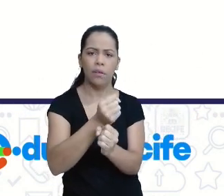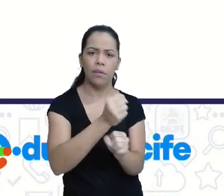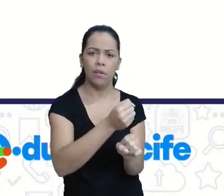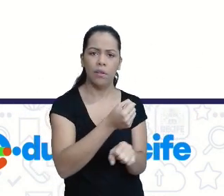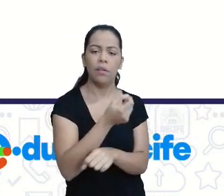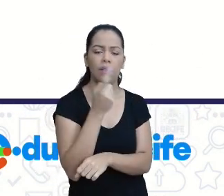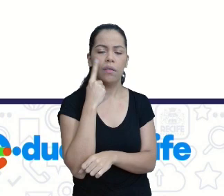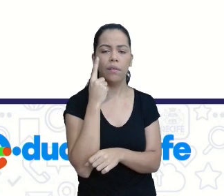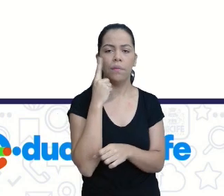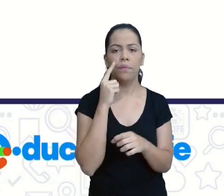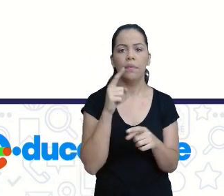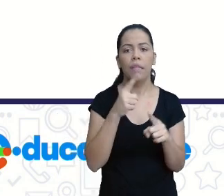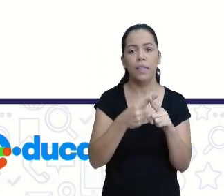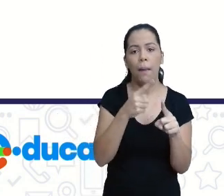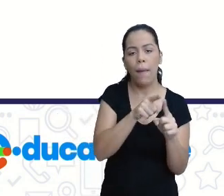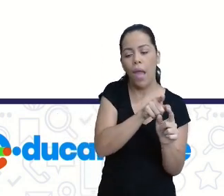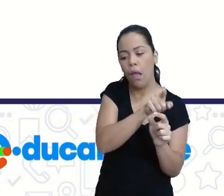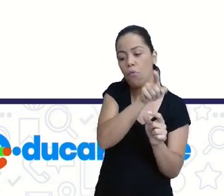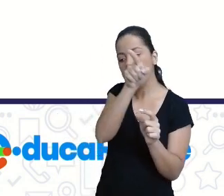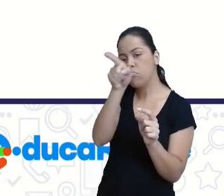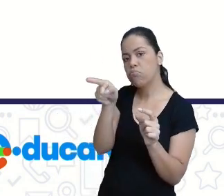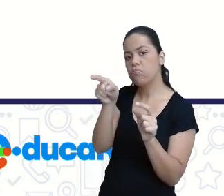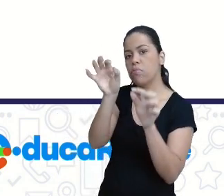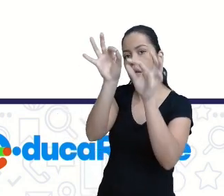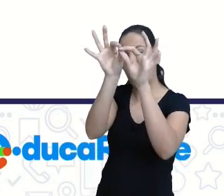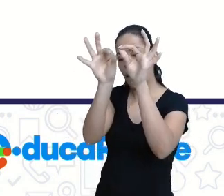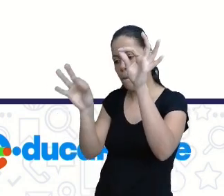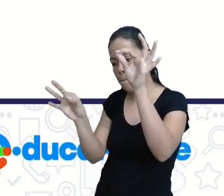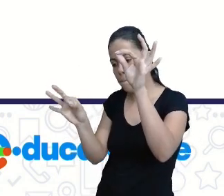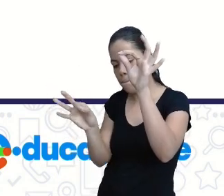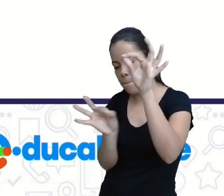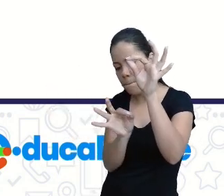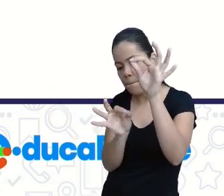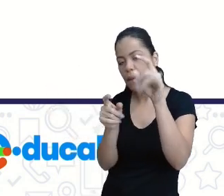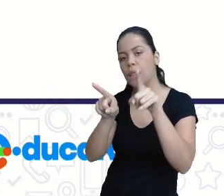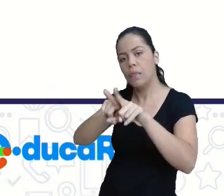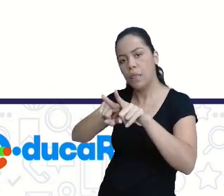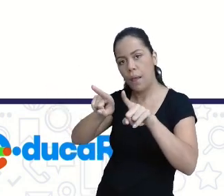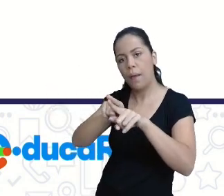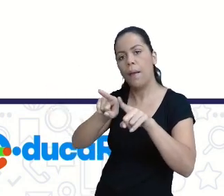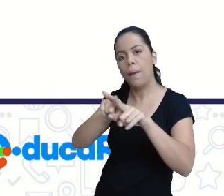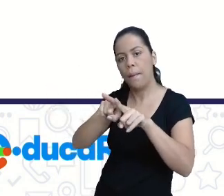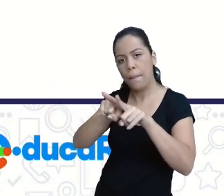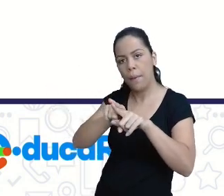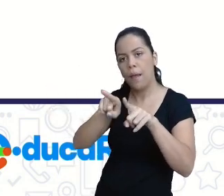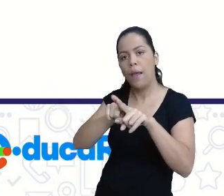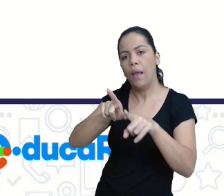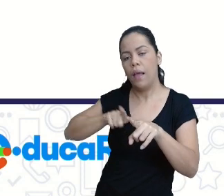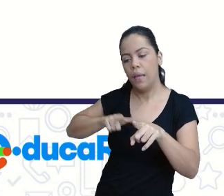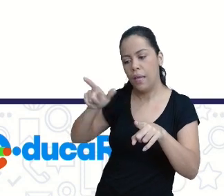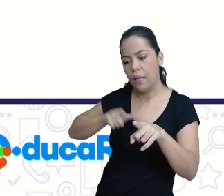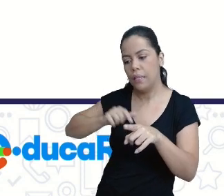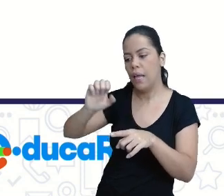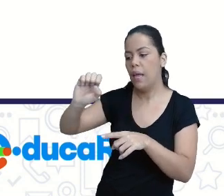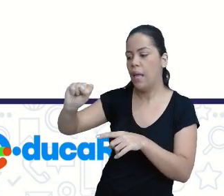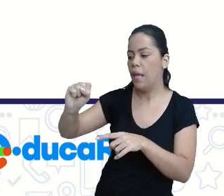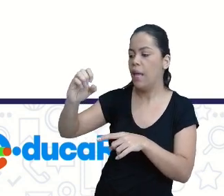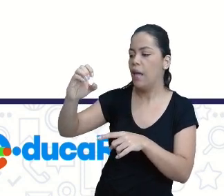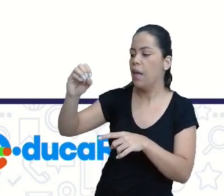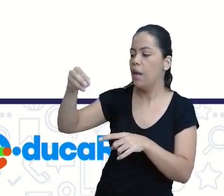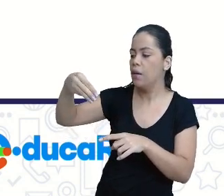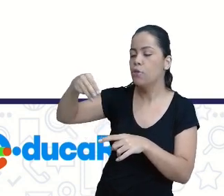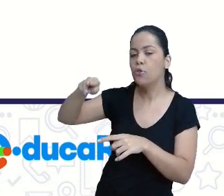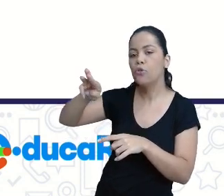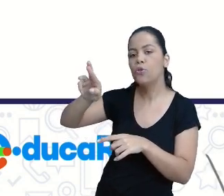eu tenho também do outro lado, eu vou ter a sombra, ou seja, eu vou ter a projeção desse triângulo, desse lado